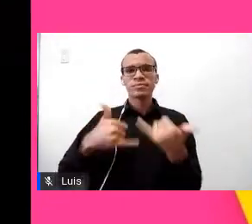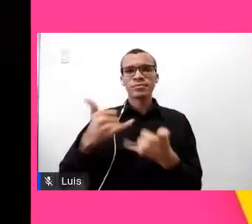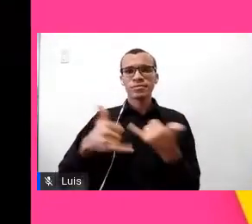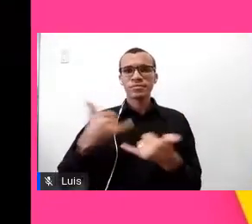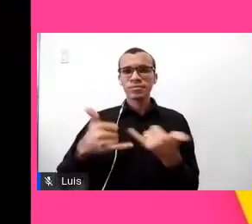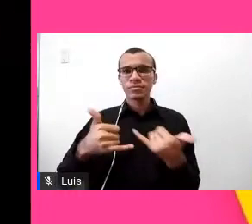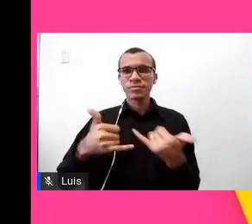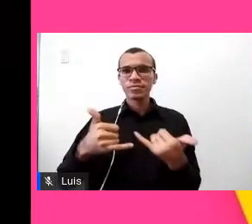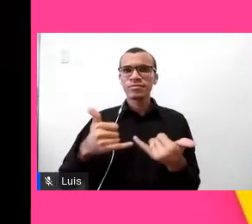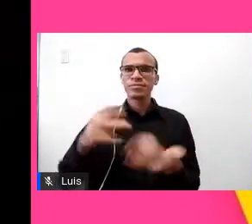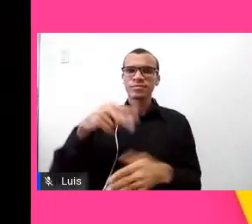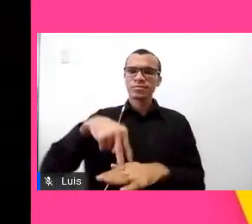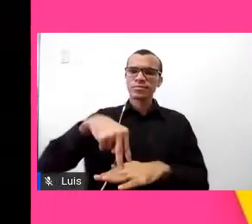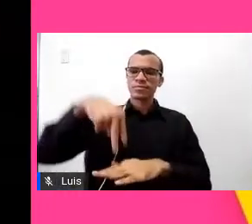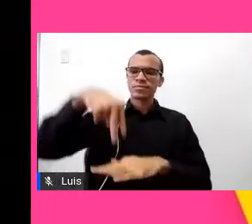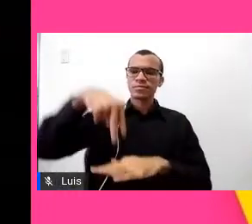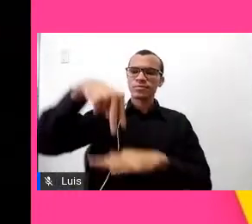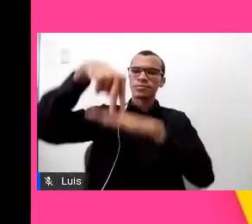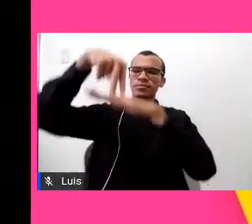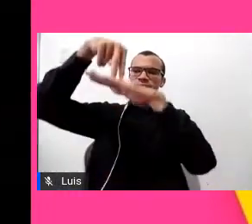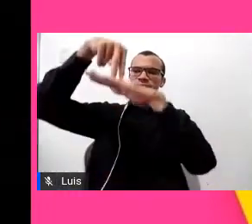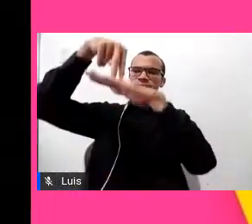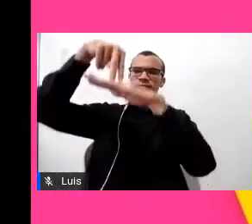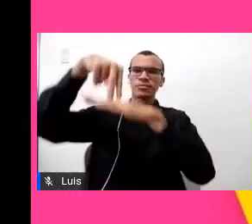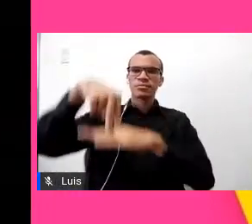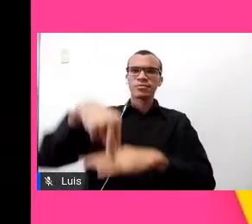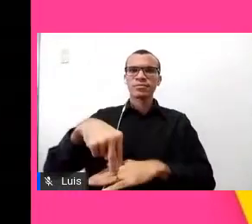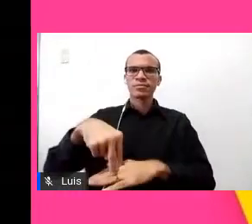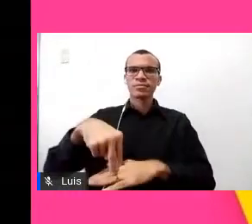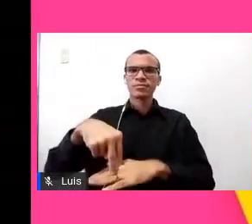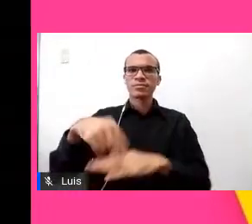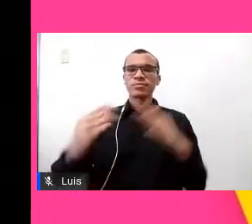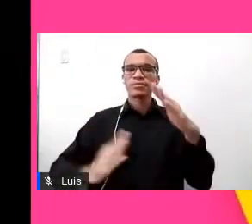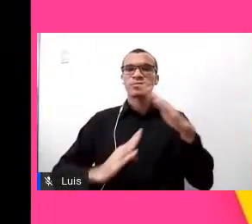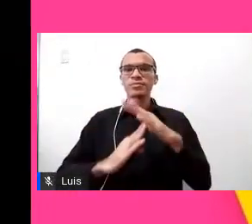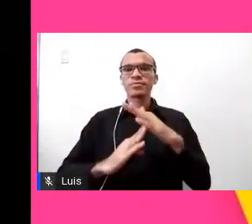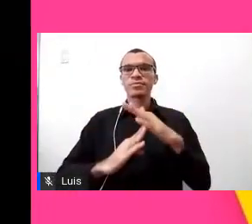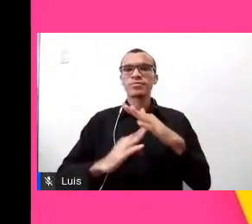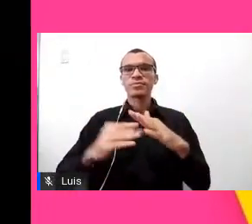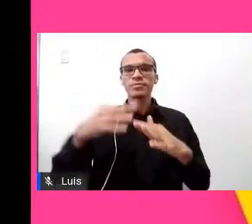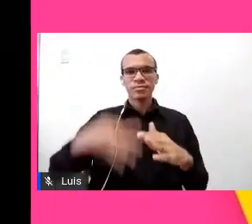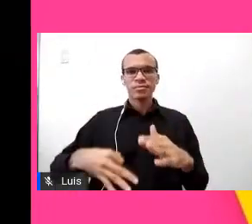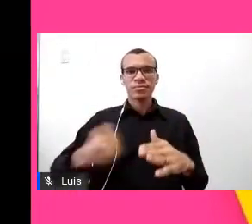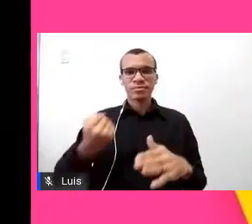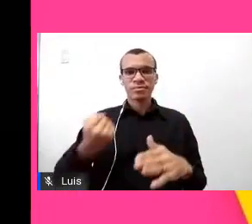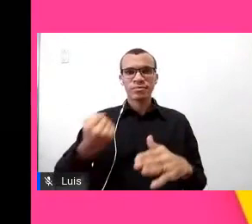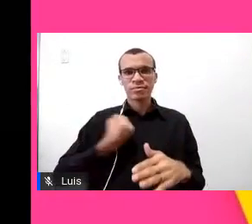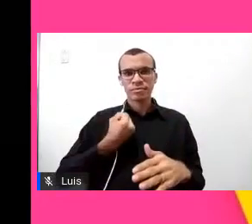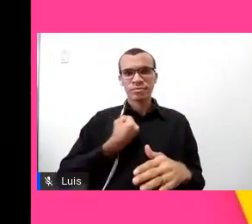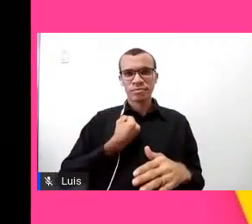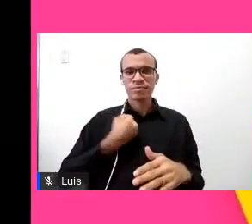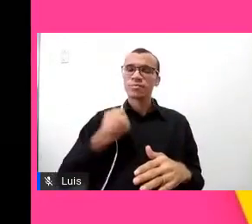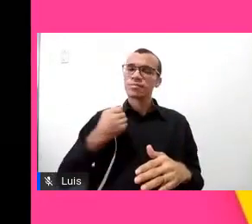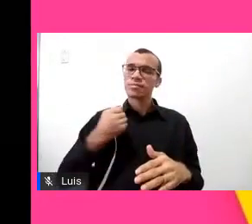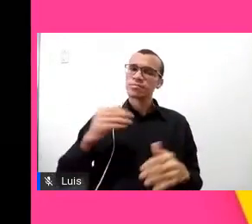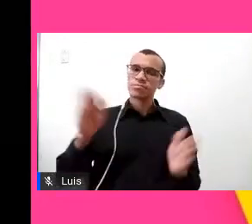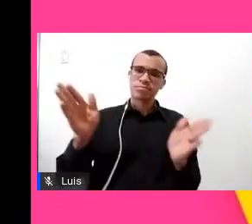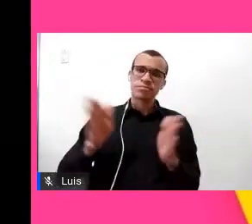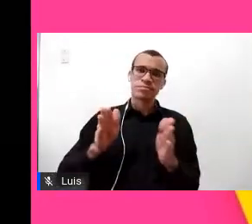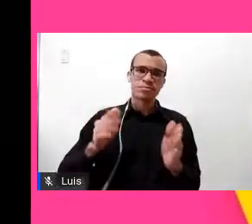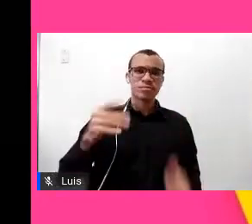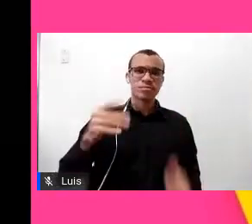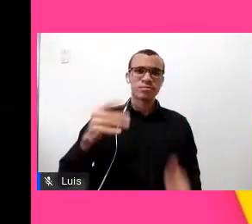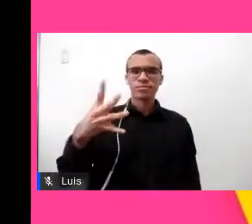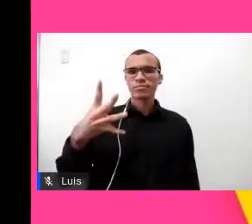subir o elevador até o andar certo. Aqui eu fiz um elevador pequeno, só tem 4 andares, mas eu poderia fazer um elevador